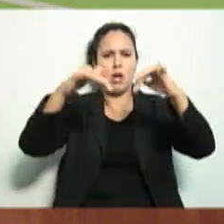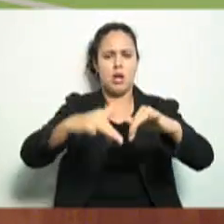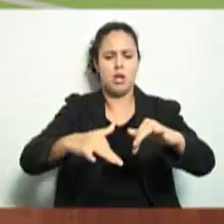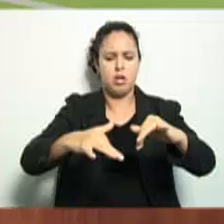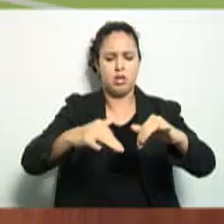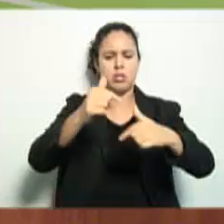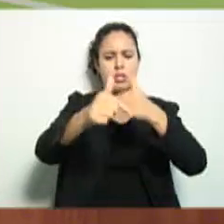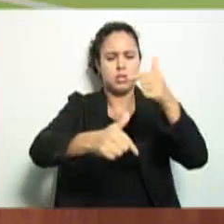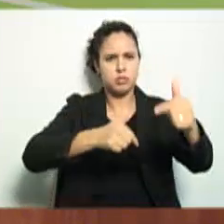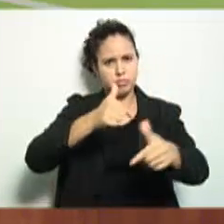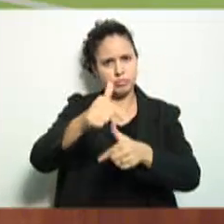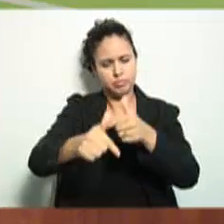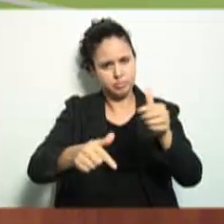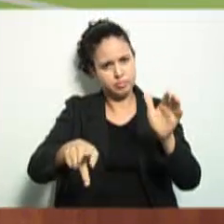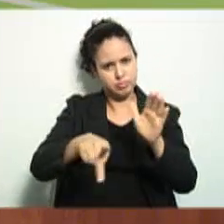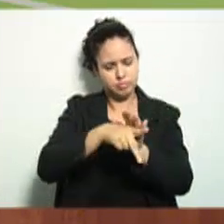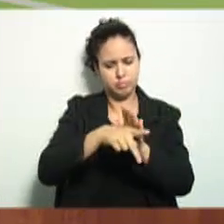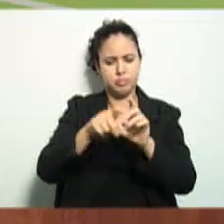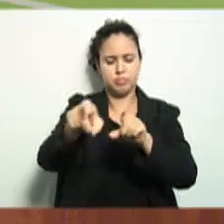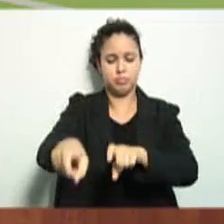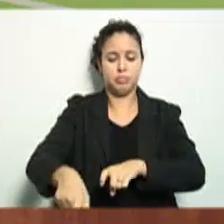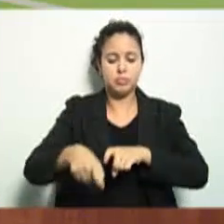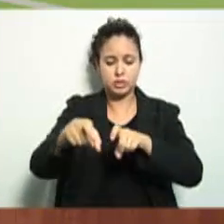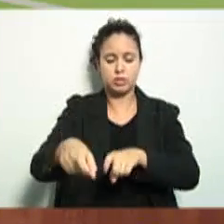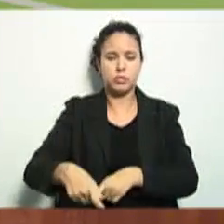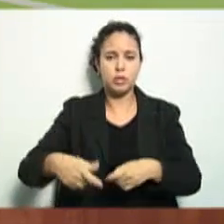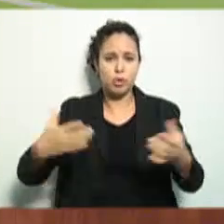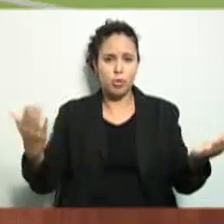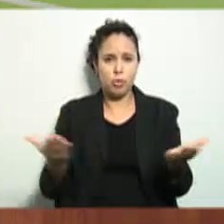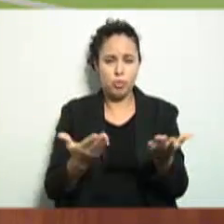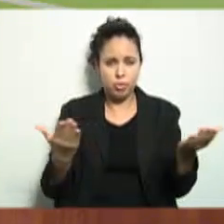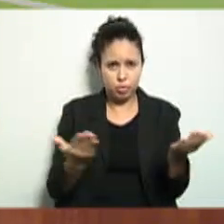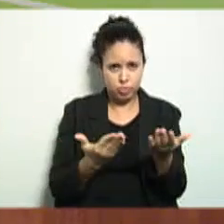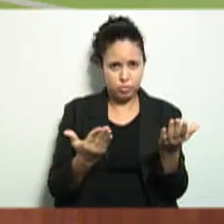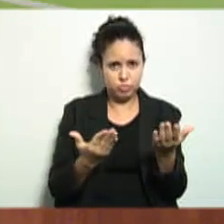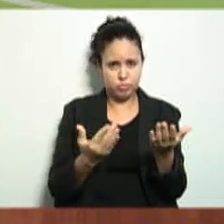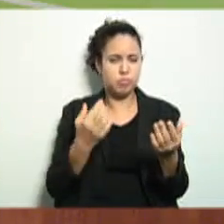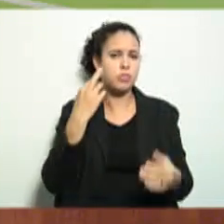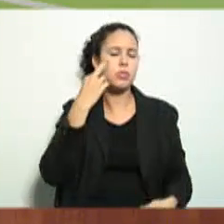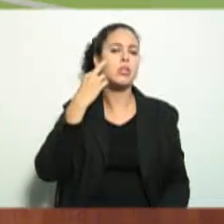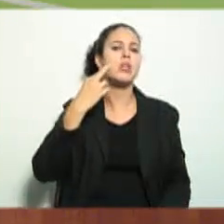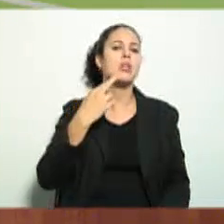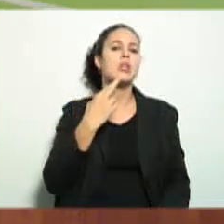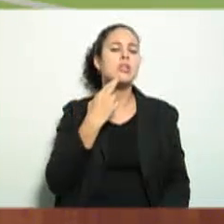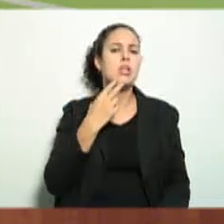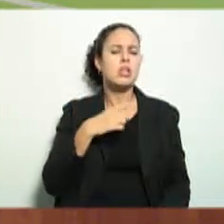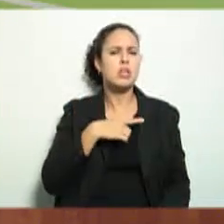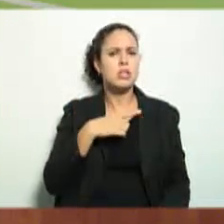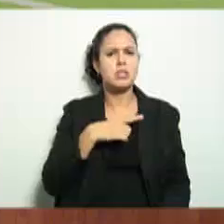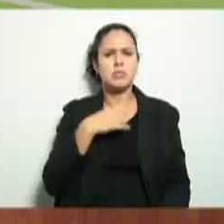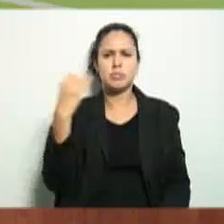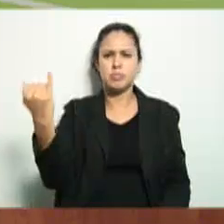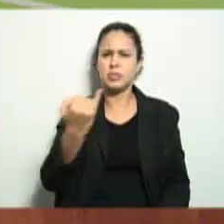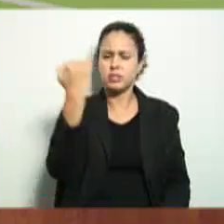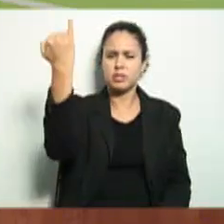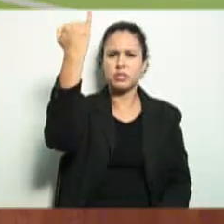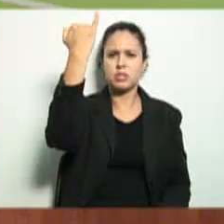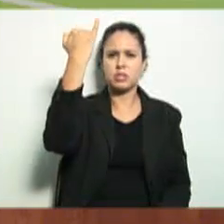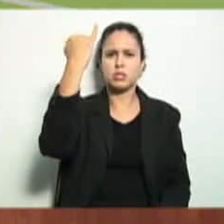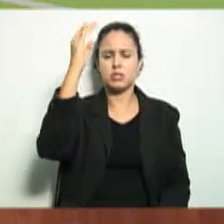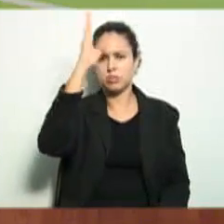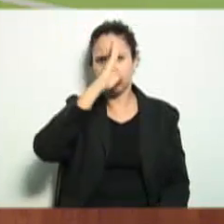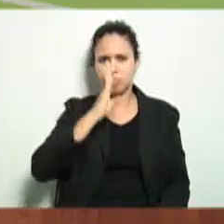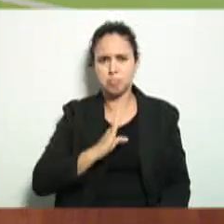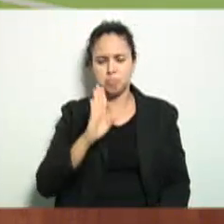trabalhar. E hoje o nosso estado ele tem um resultado muito importante a nível nacional. Ele tem